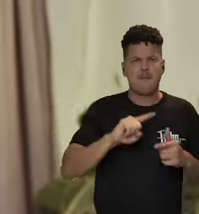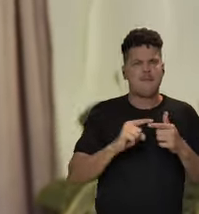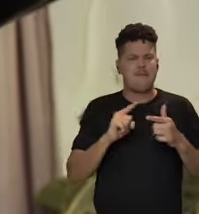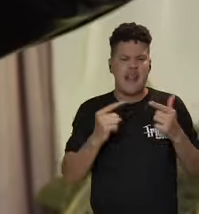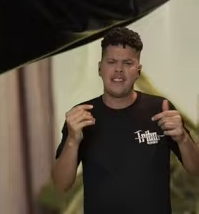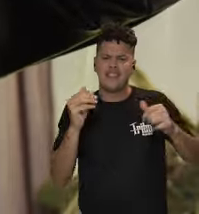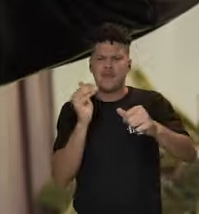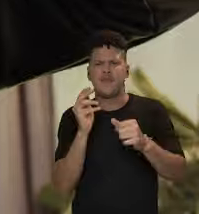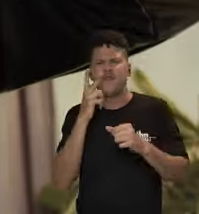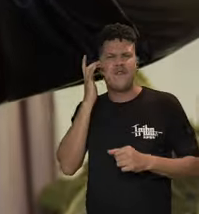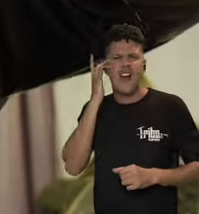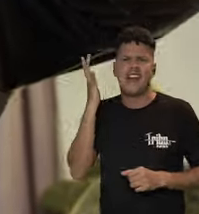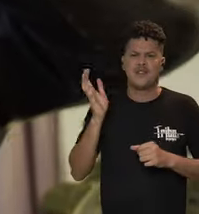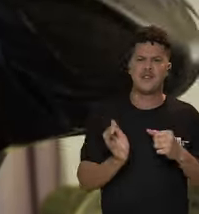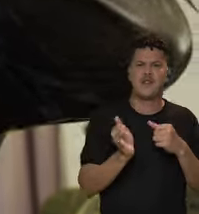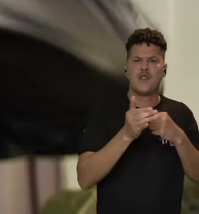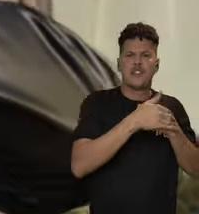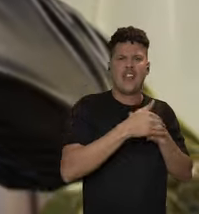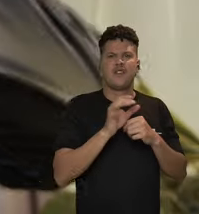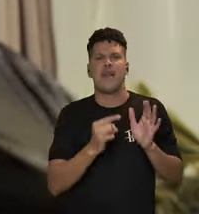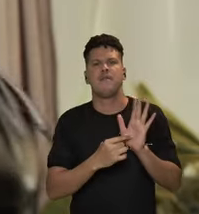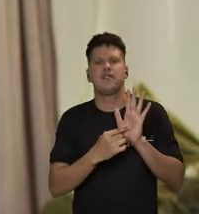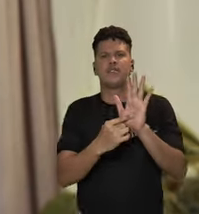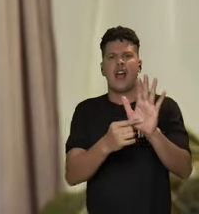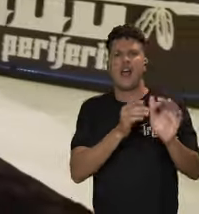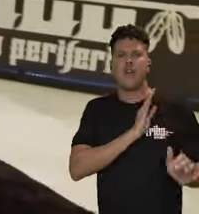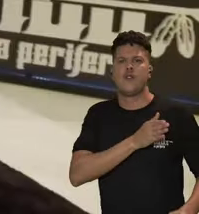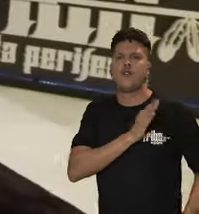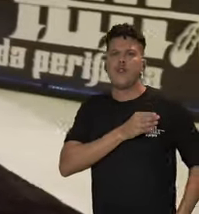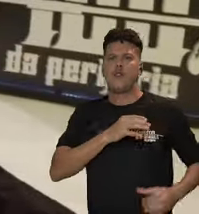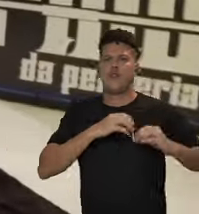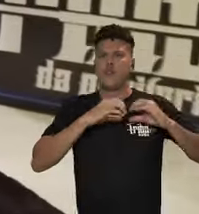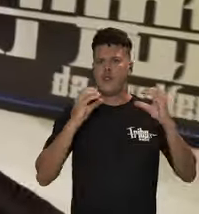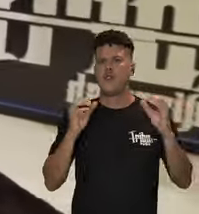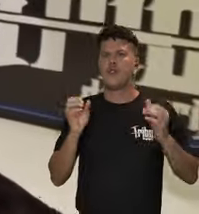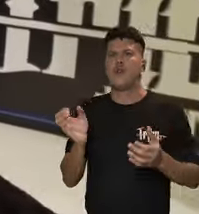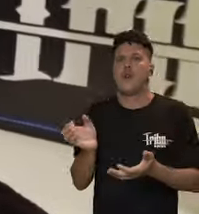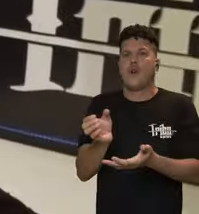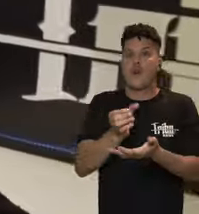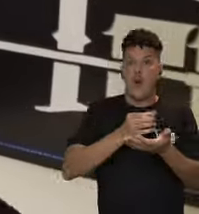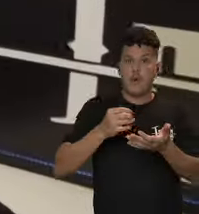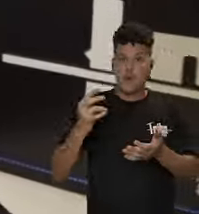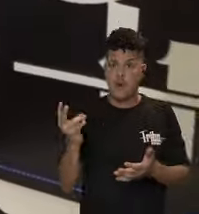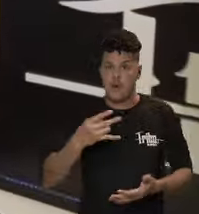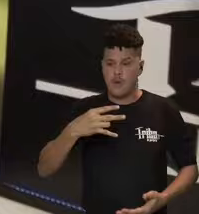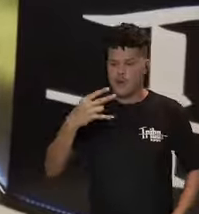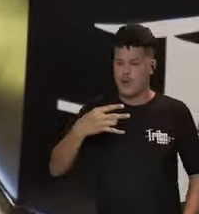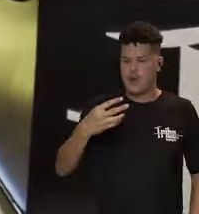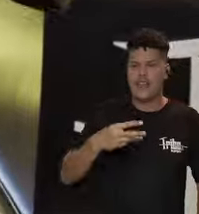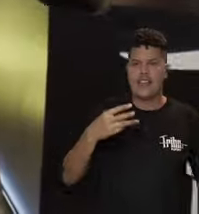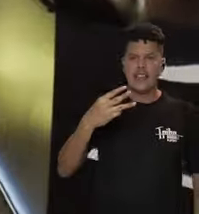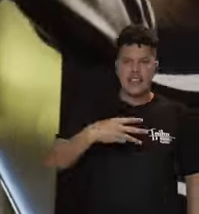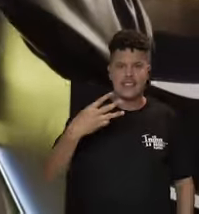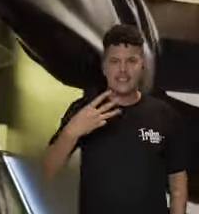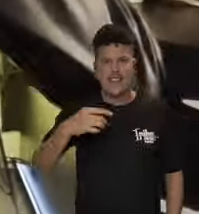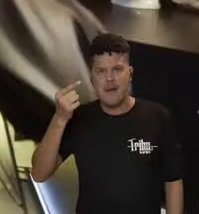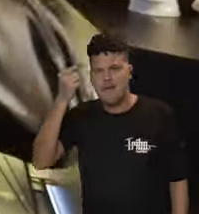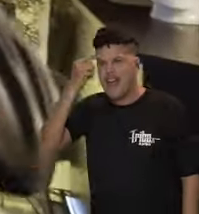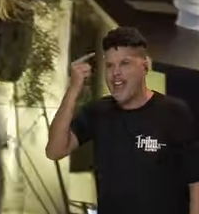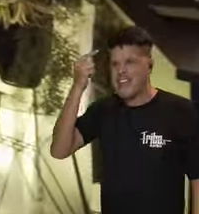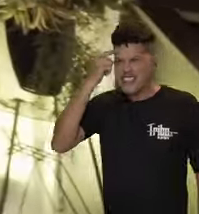coração. Não livra da saudade, mas espanta a solidão. Copo de uísque, mente vingativa.